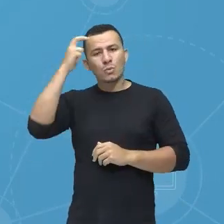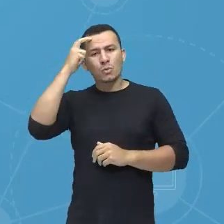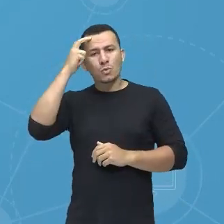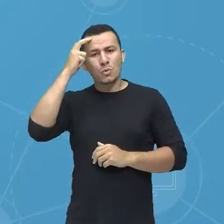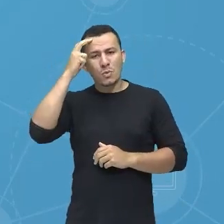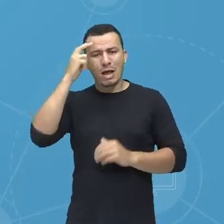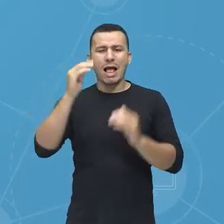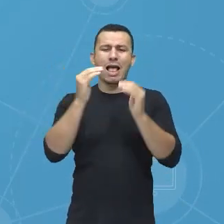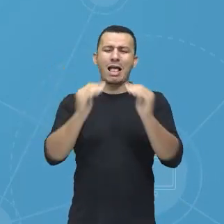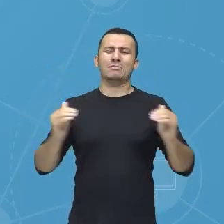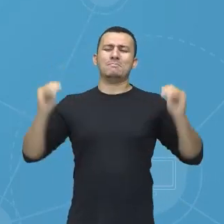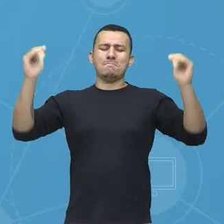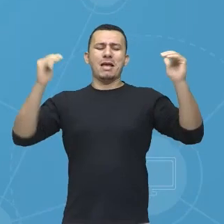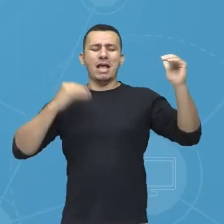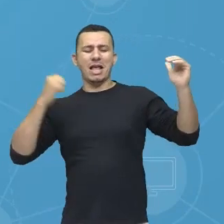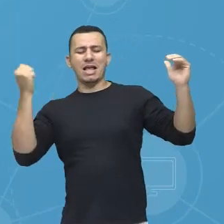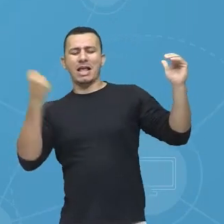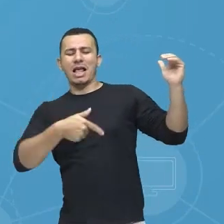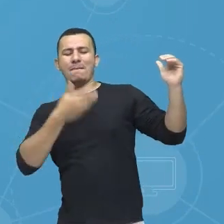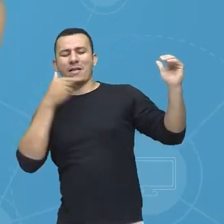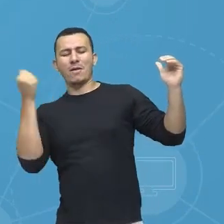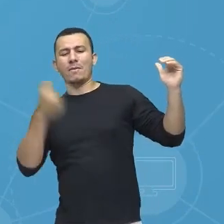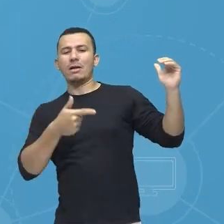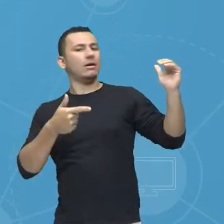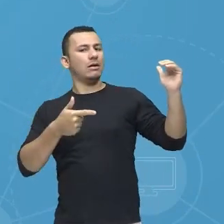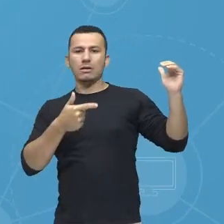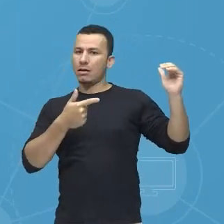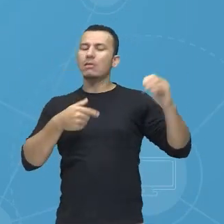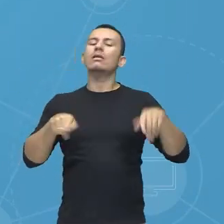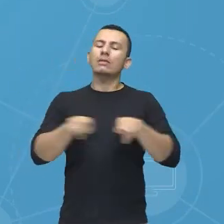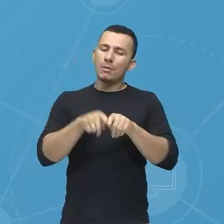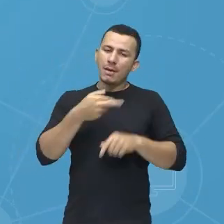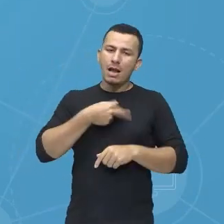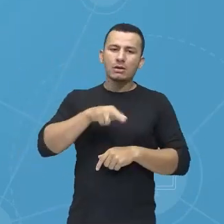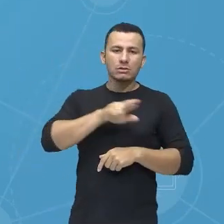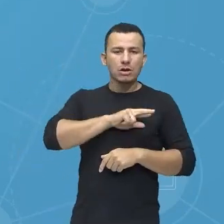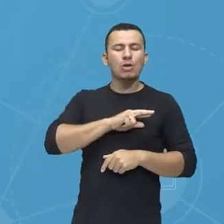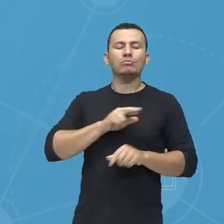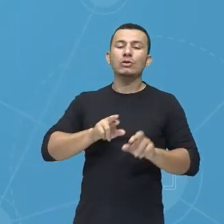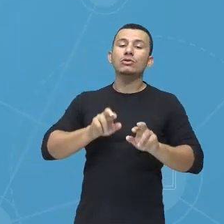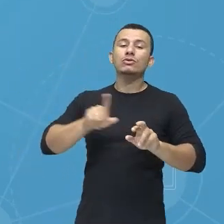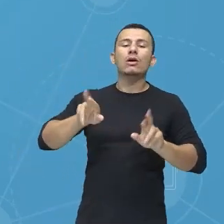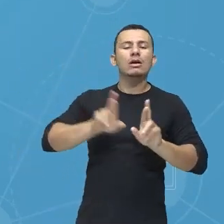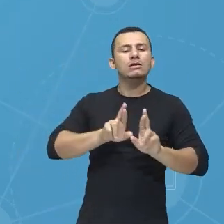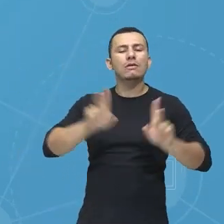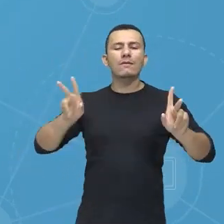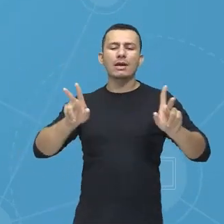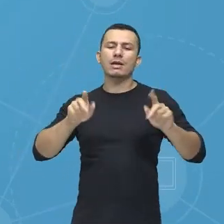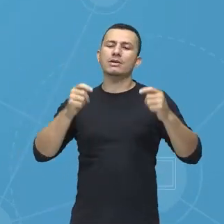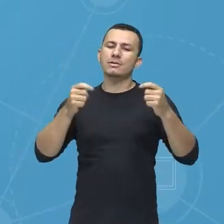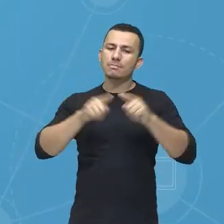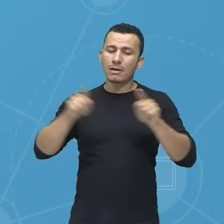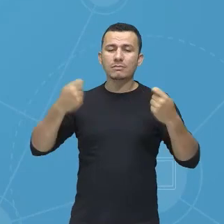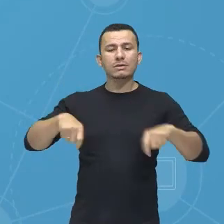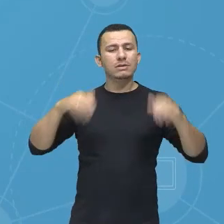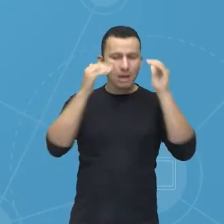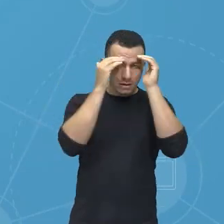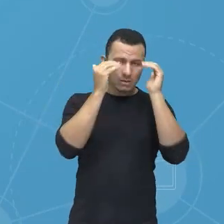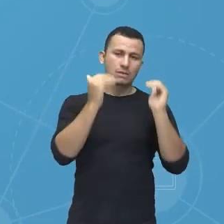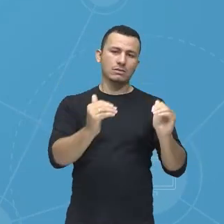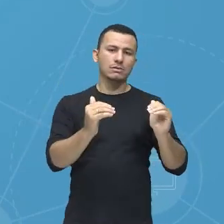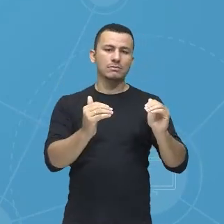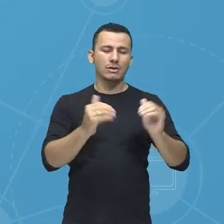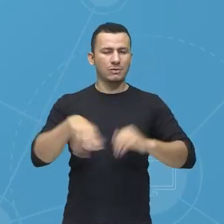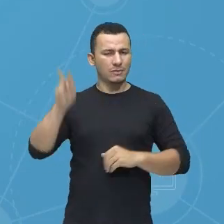melhores, piores, são diferentes. Religiões também são diferentes. Como eu já falei para vocês quando